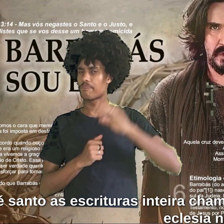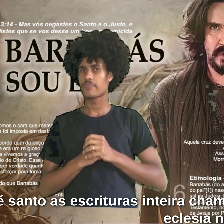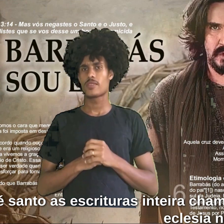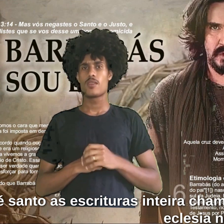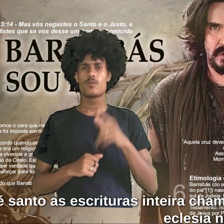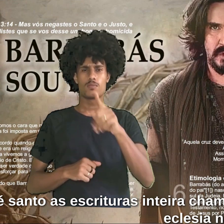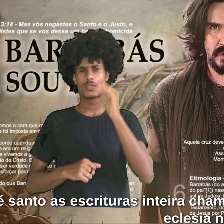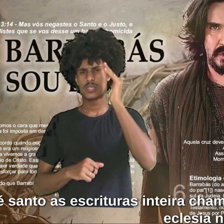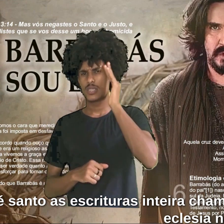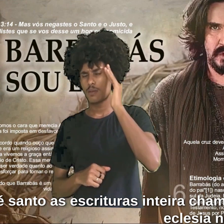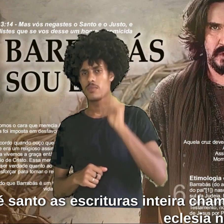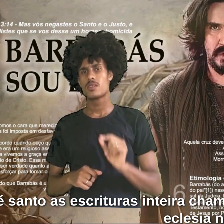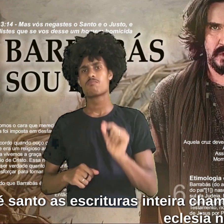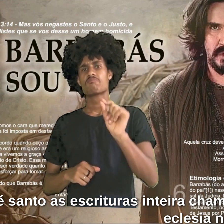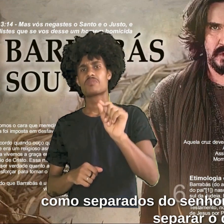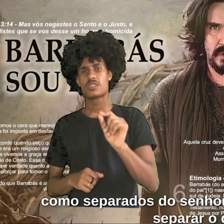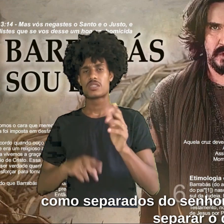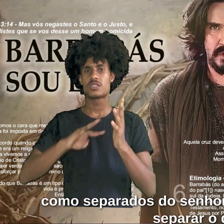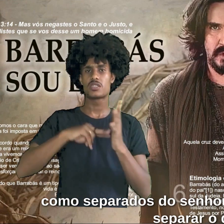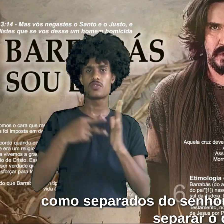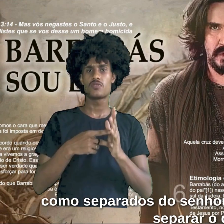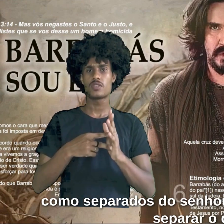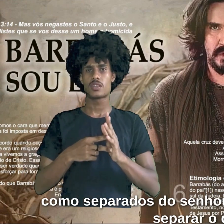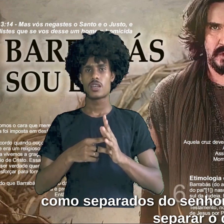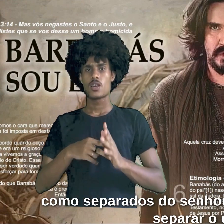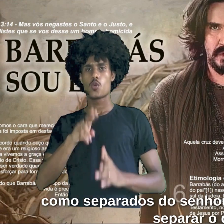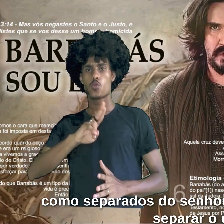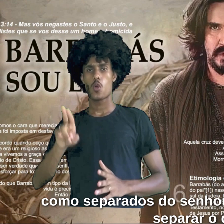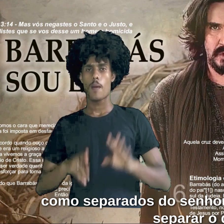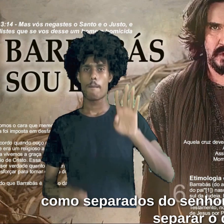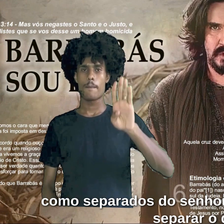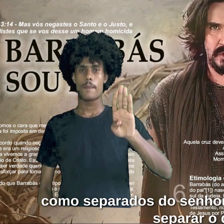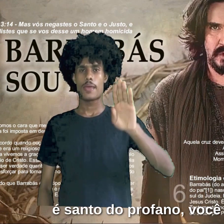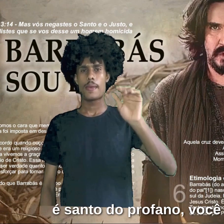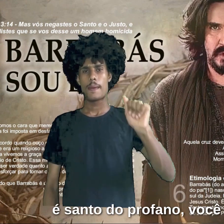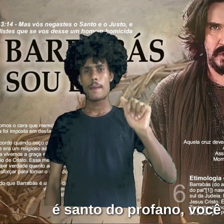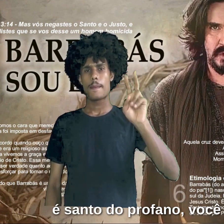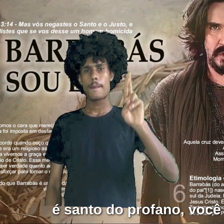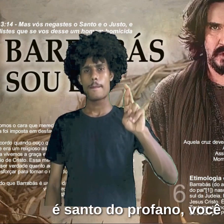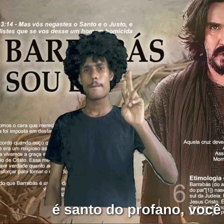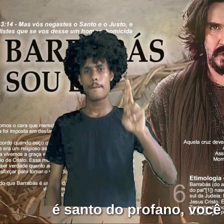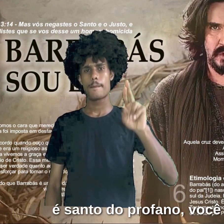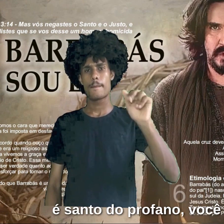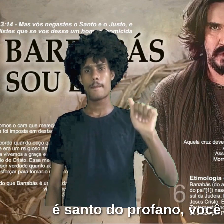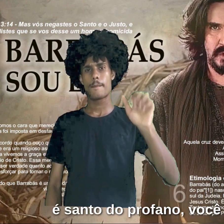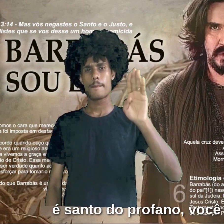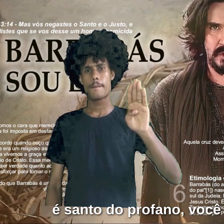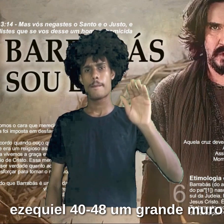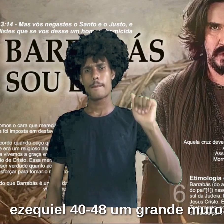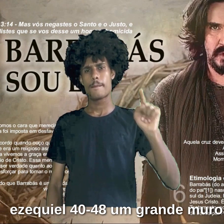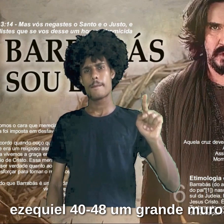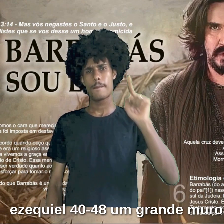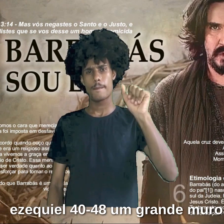igreja à santidade, a eclésia, né, como separados do Senhor. O que é separar? Separar o que é santo do profano. Você vai ver isso lá